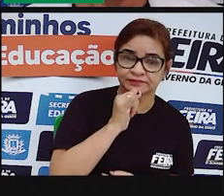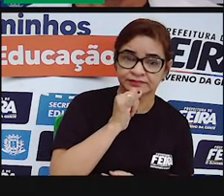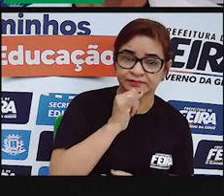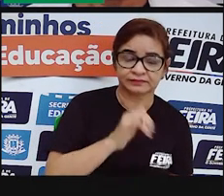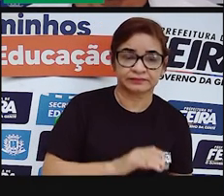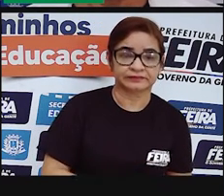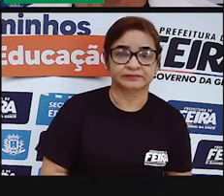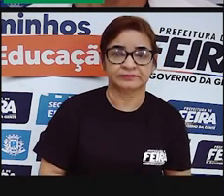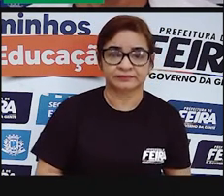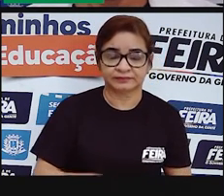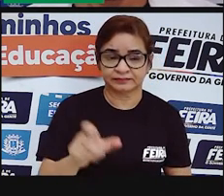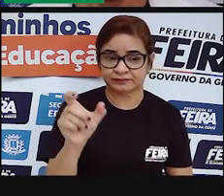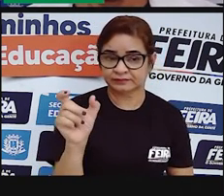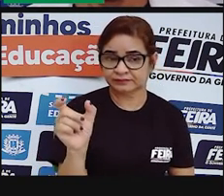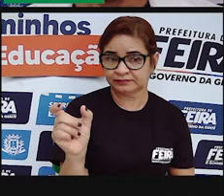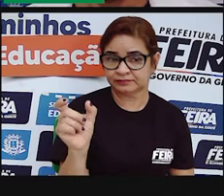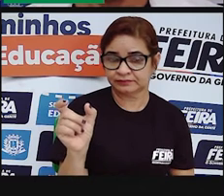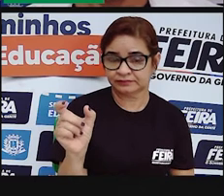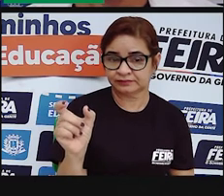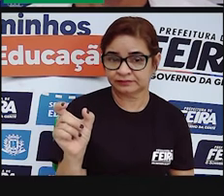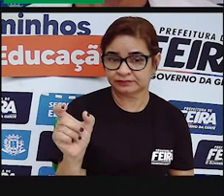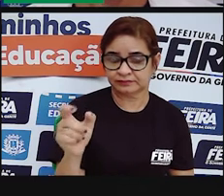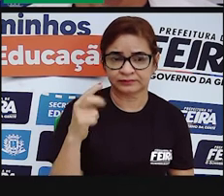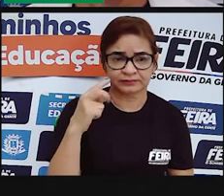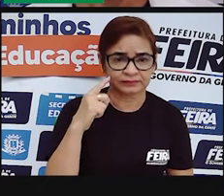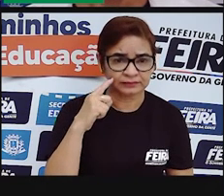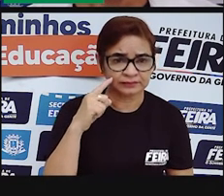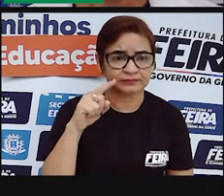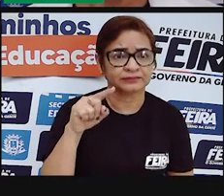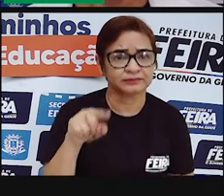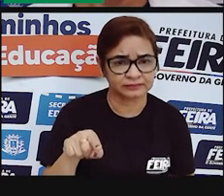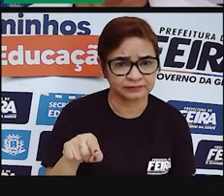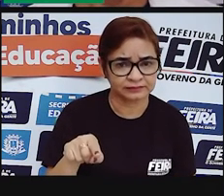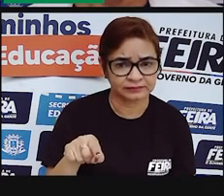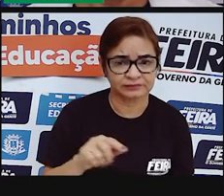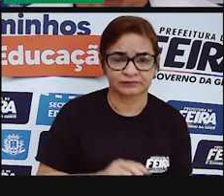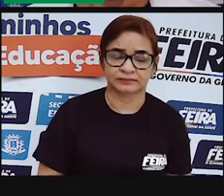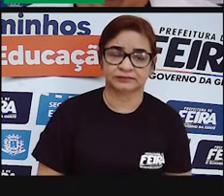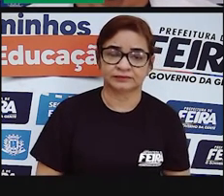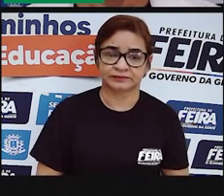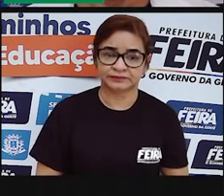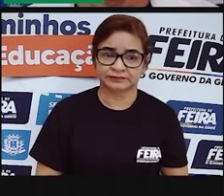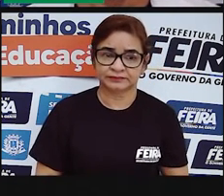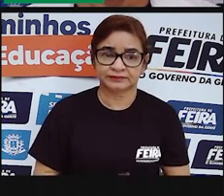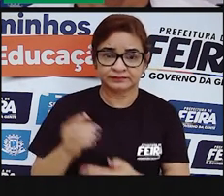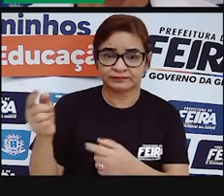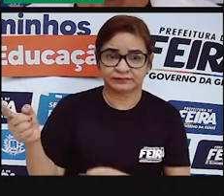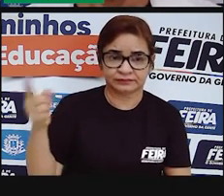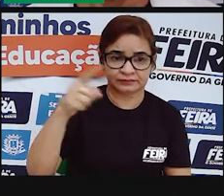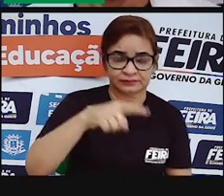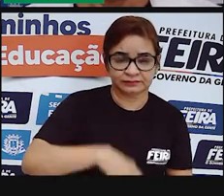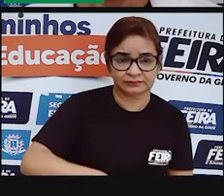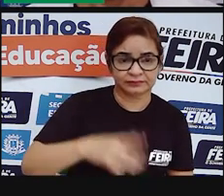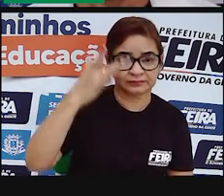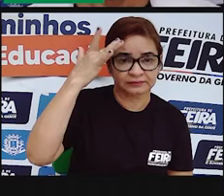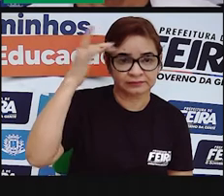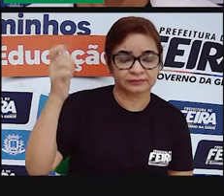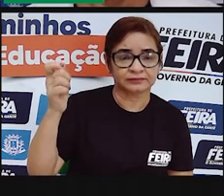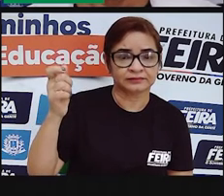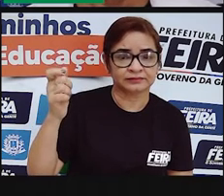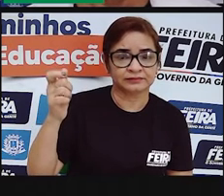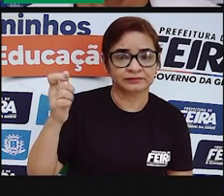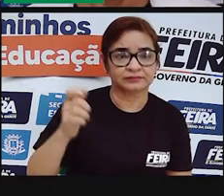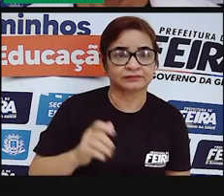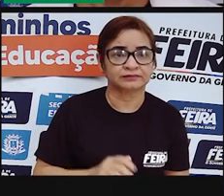a suspensão ou a supressão de um termo facilmente identificável. Observe a frase.